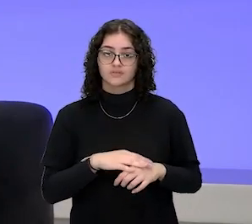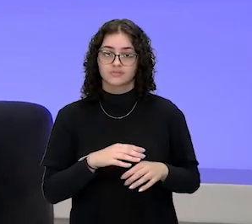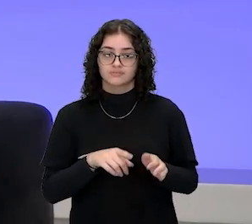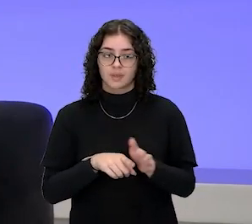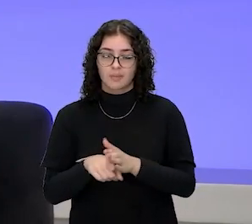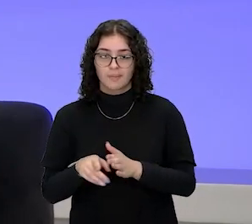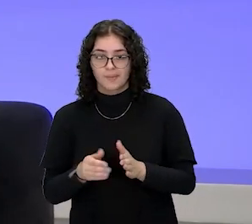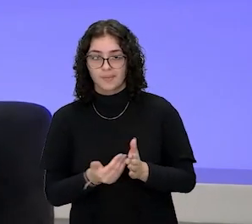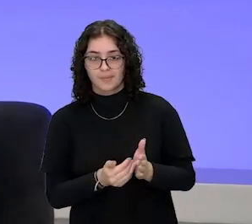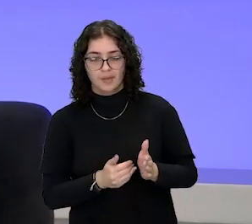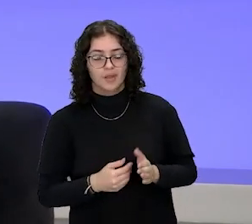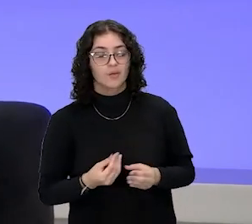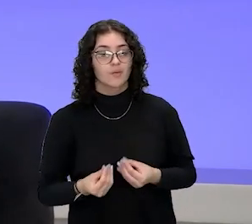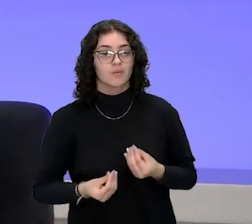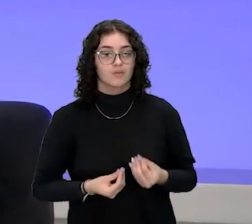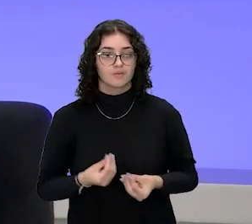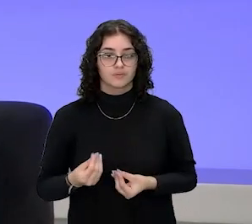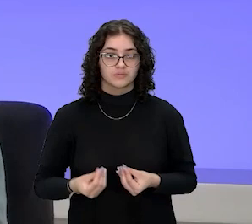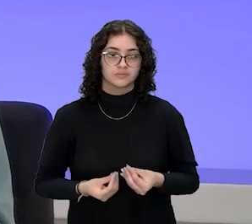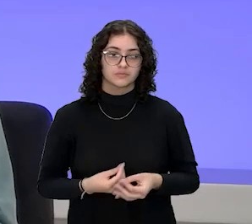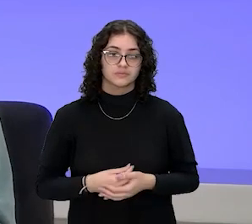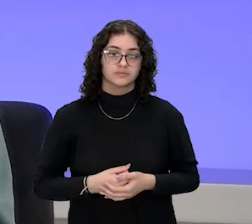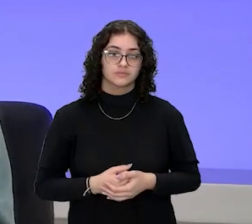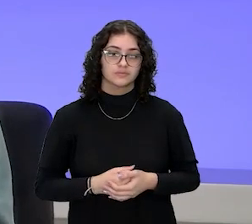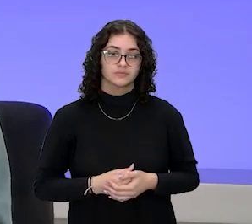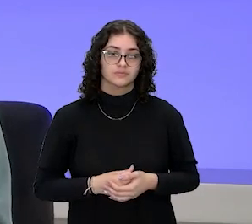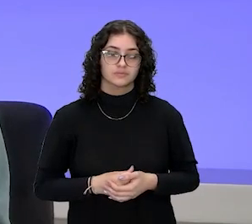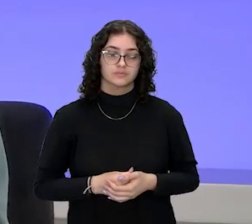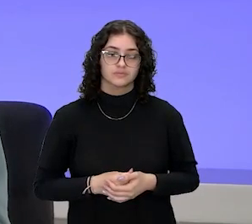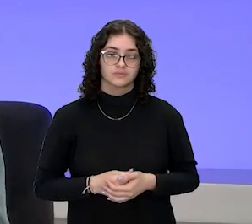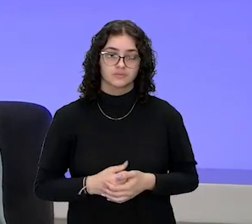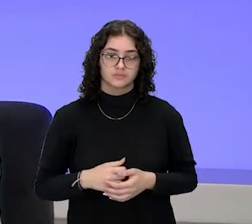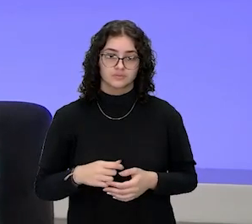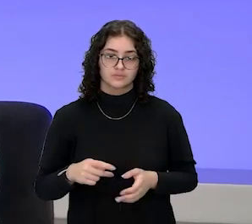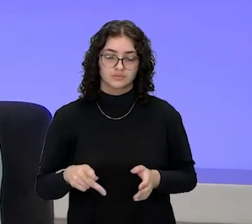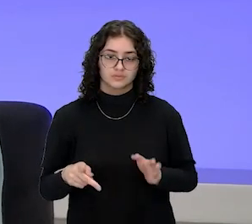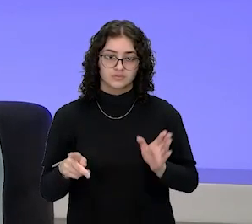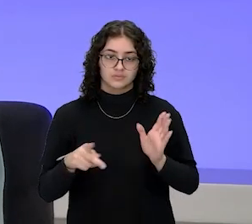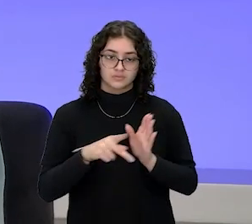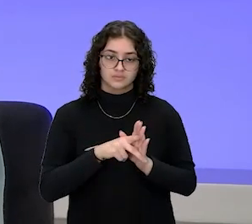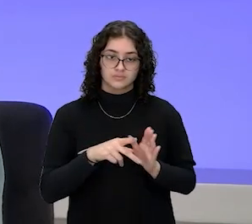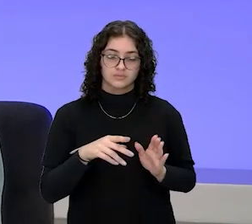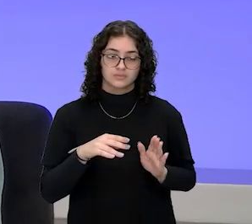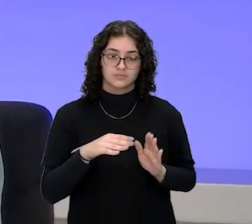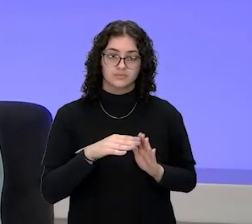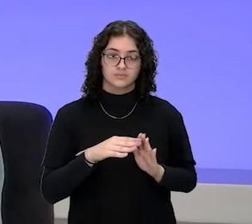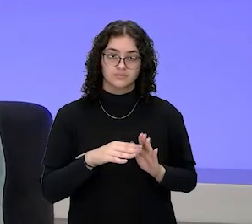solo, tá? Para que o seu processo de